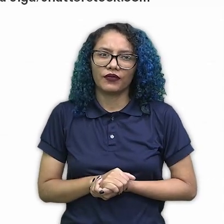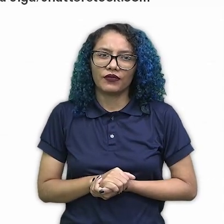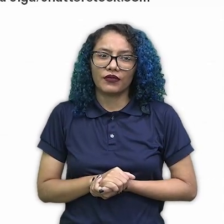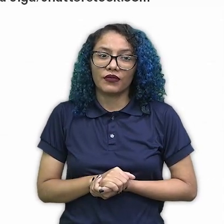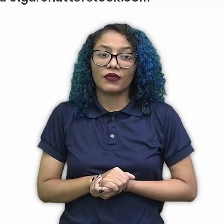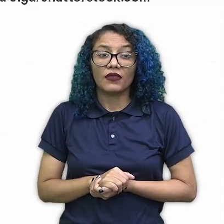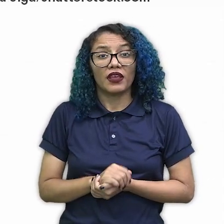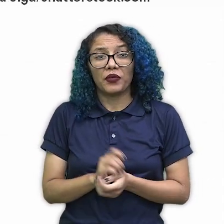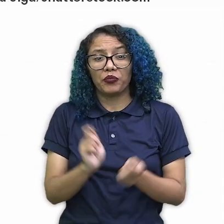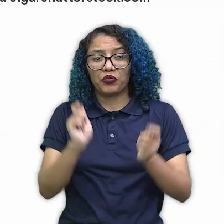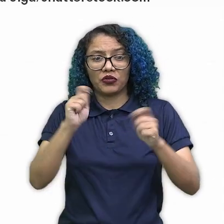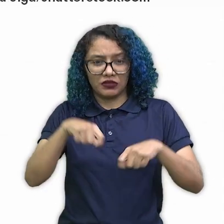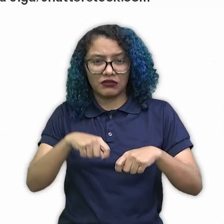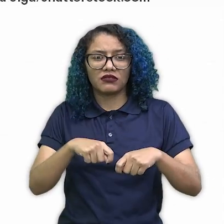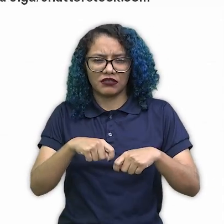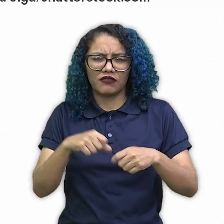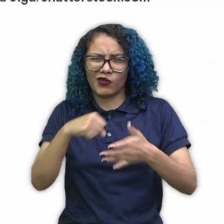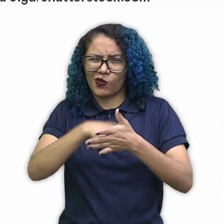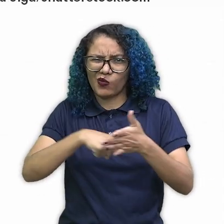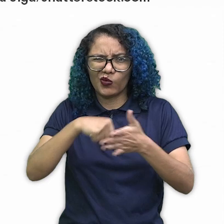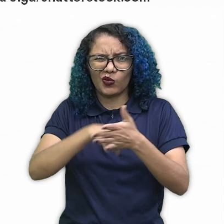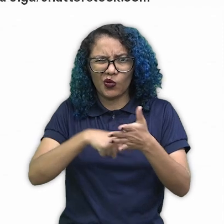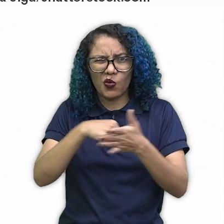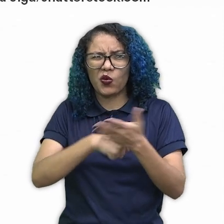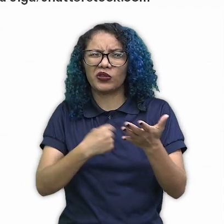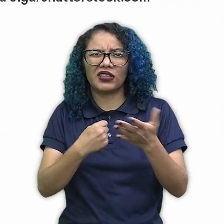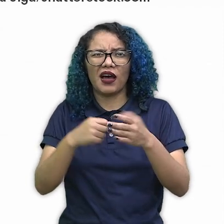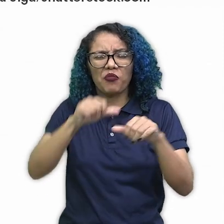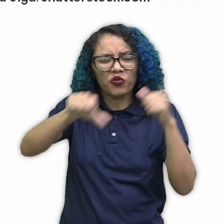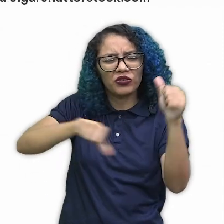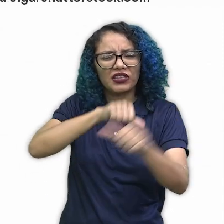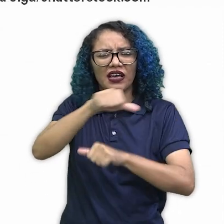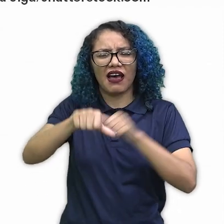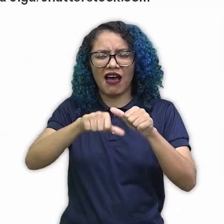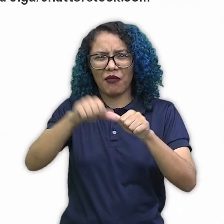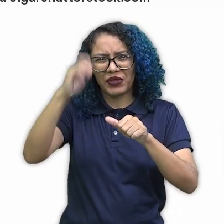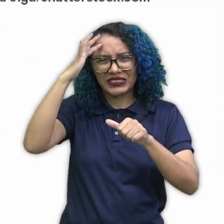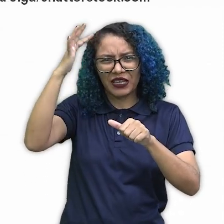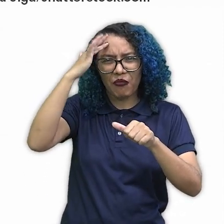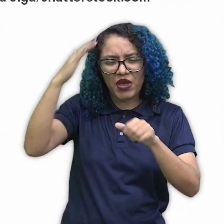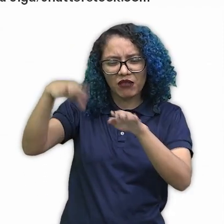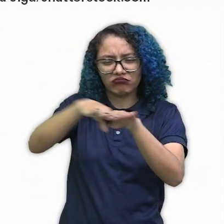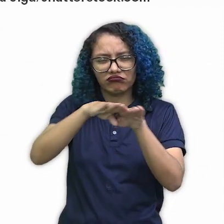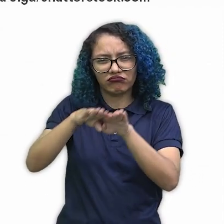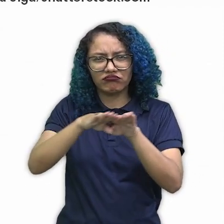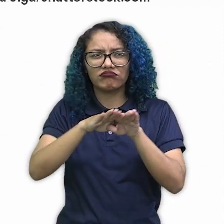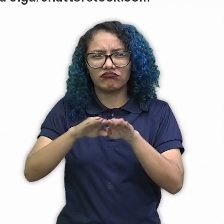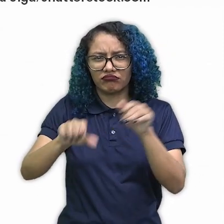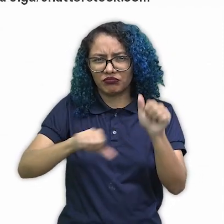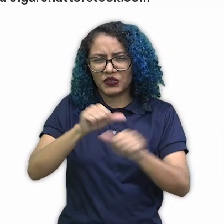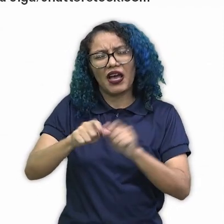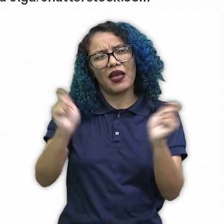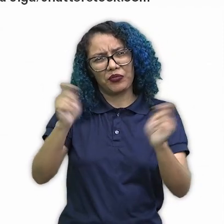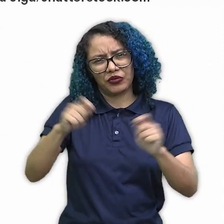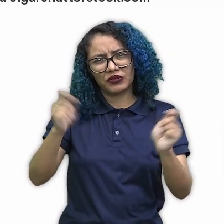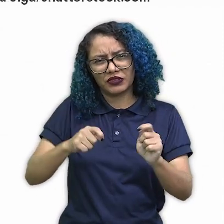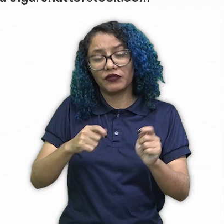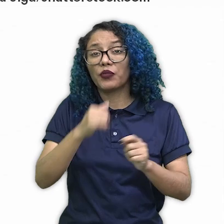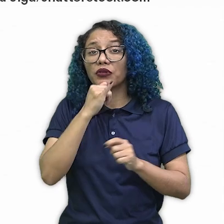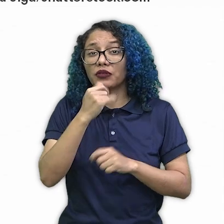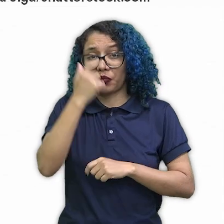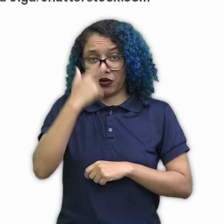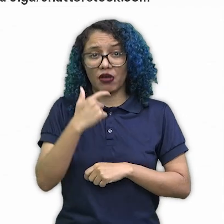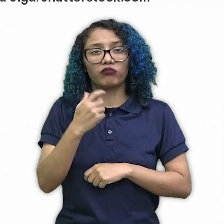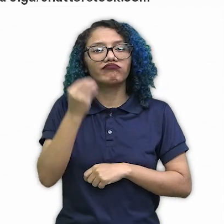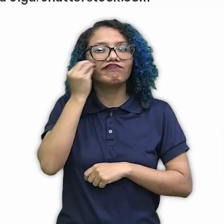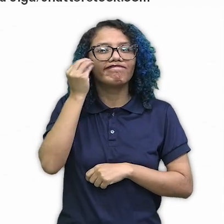contra padrões de pensamentos e comportamentos. É possível sim. Eu tento fazer isso aqui nas minhas aulas com